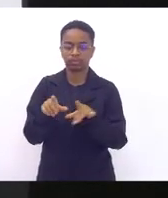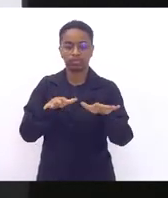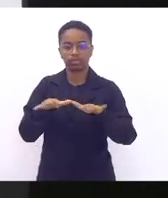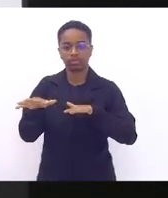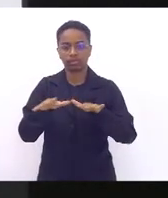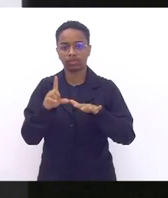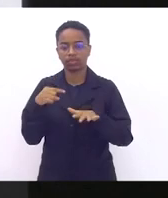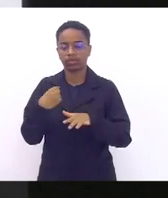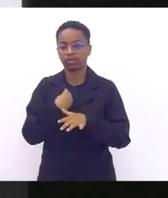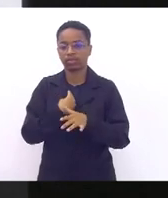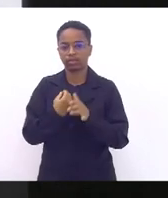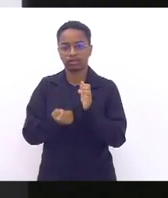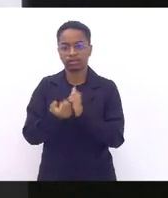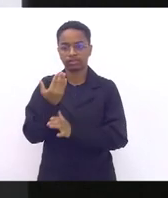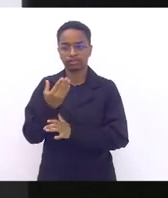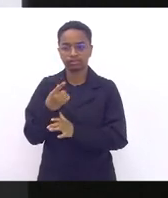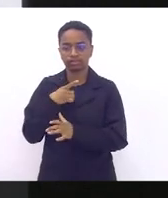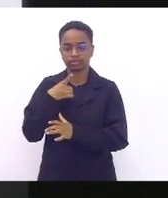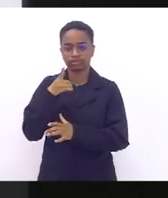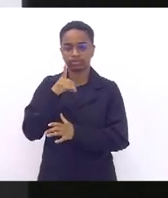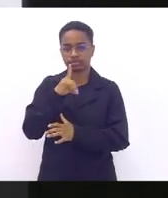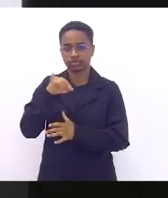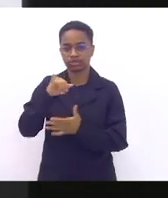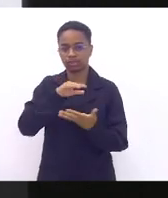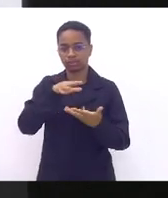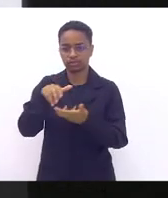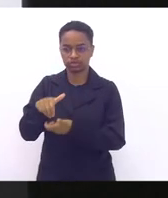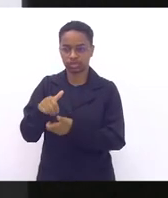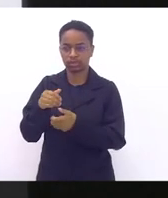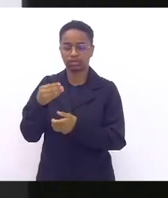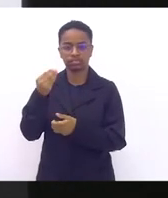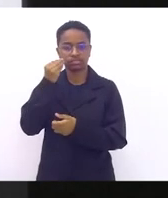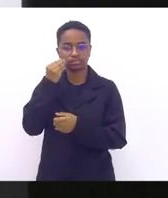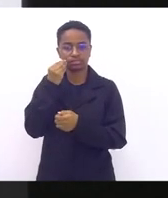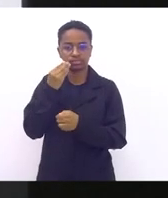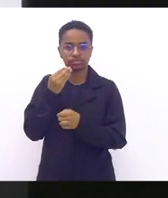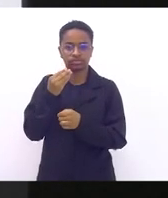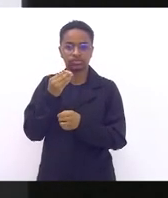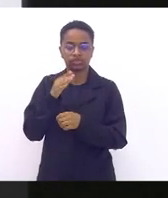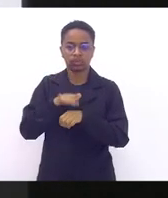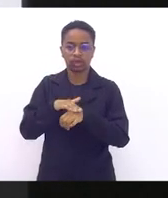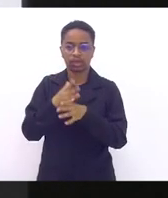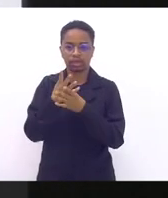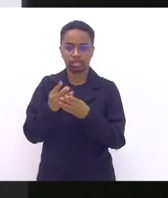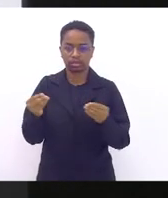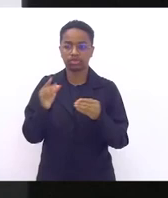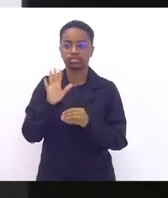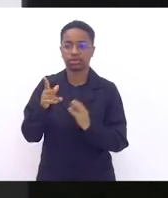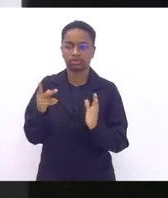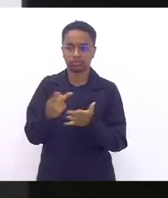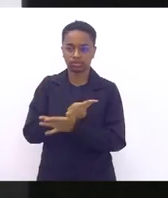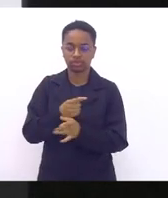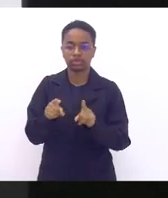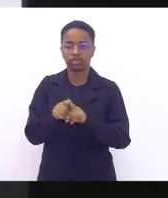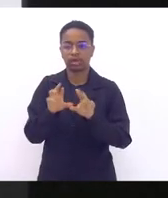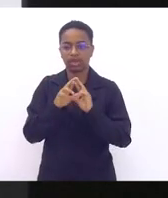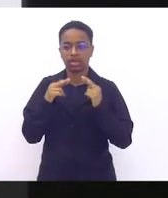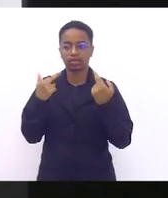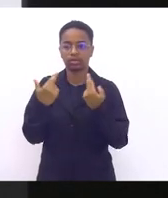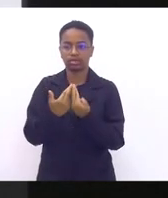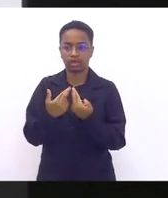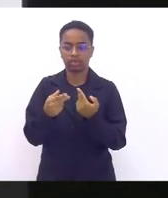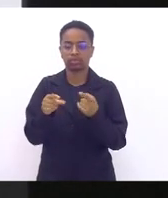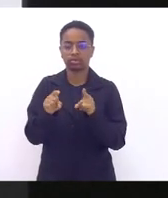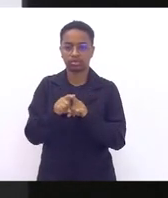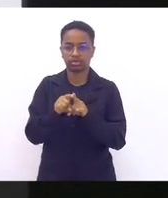mobilizações que a gente faz para Dia Mundial e Estadual de Enfrentamento à Tuberculose também realizadas, as reuniões bimestrais com os coordenadores do PCT